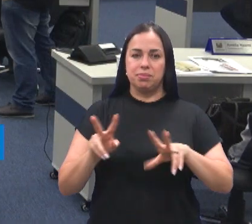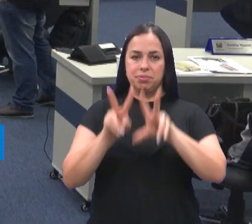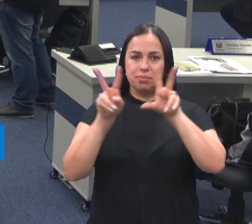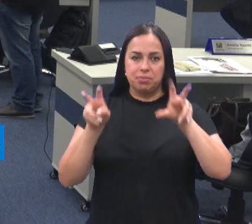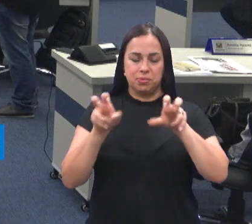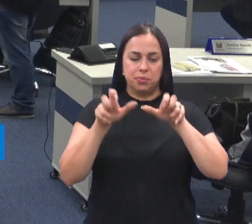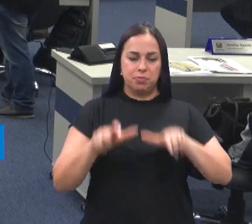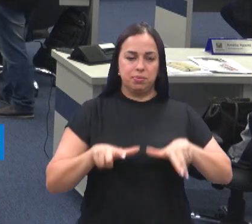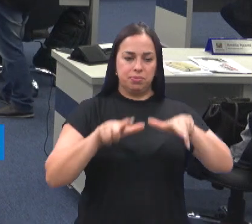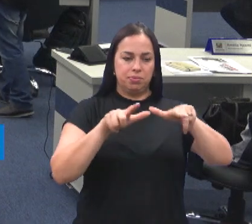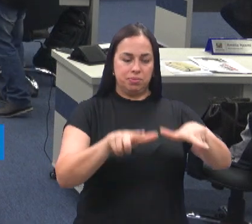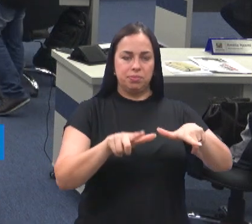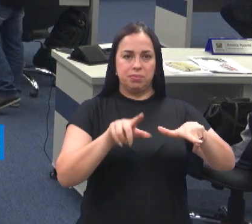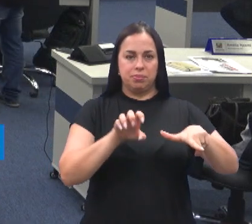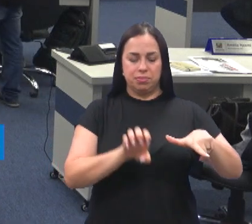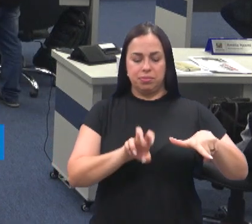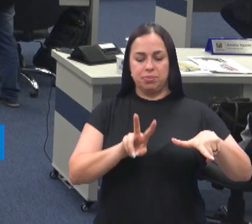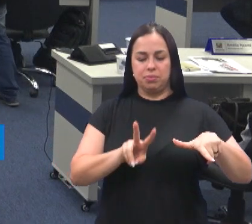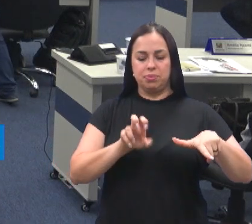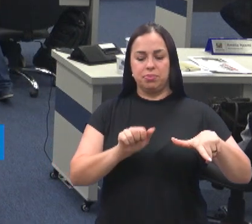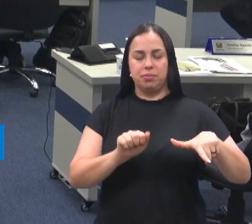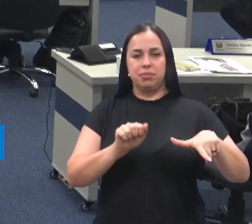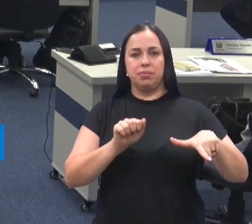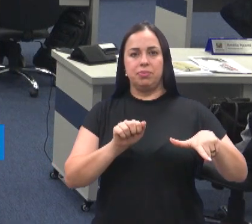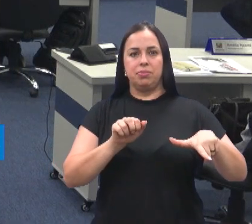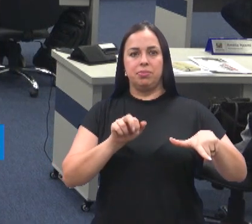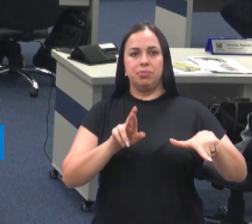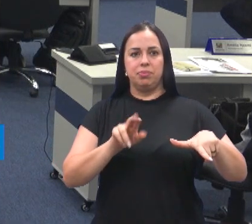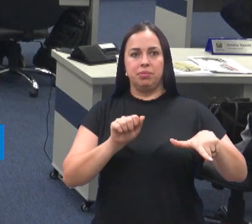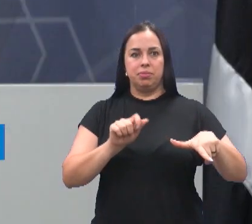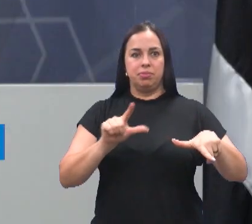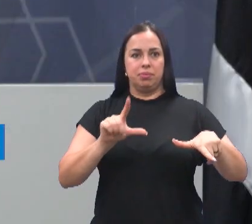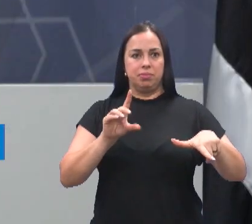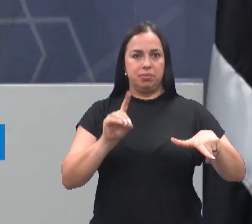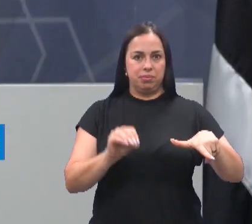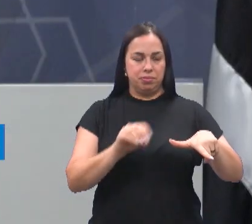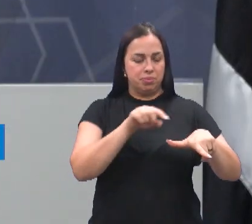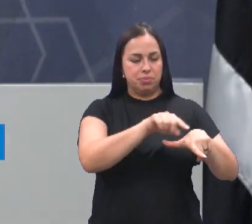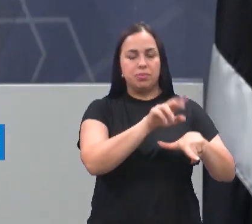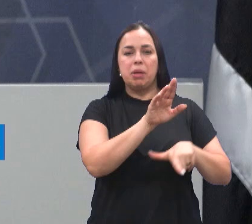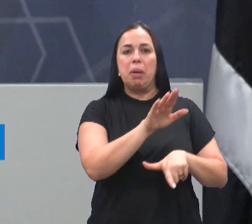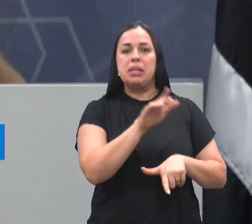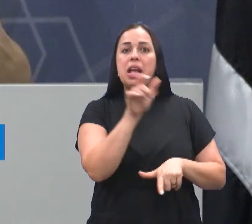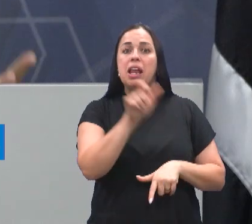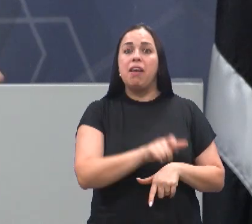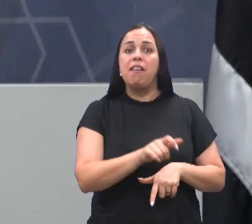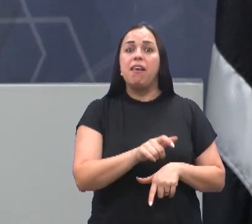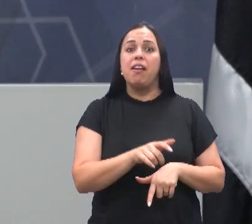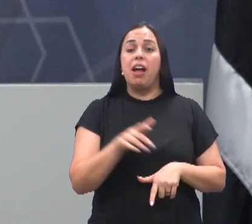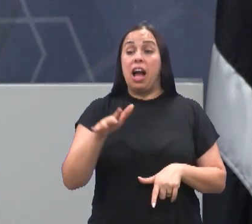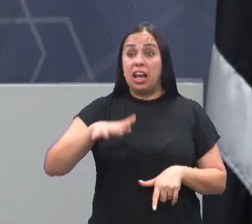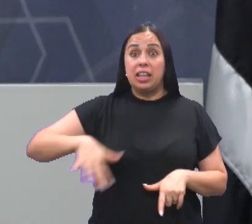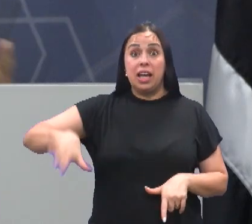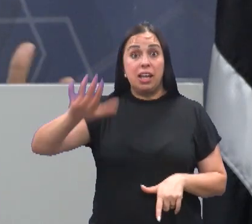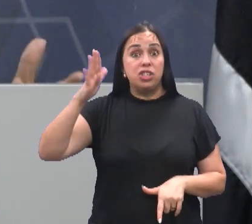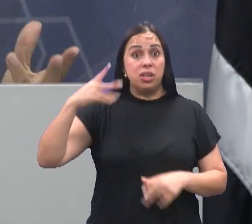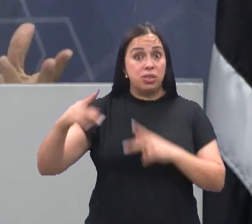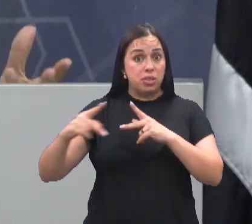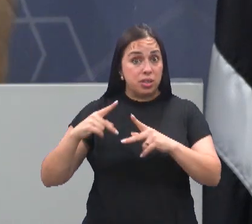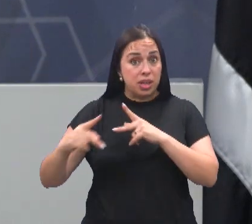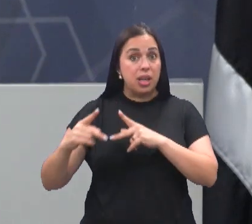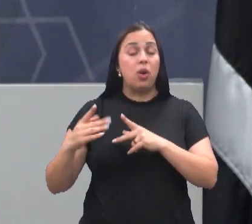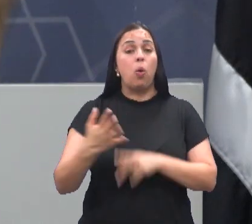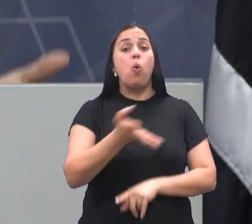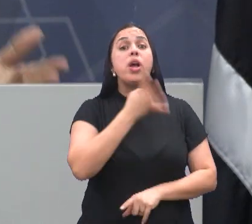joseense, a Everaldo Bispo de Souza, que ninguém conhece como esse nome, né? Mas todo mundo, aqui em São José, pelo menos uma grande